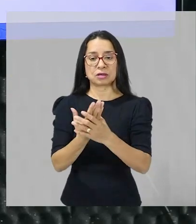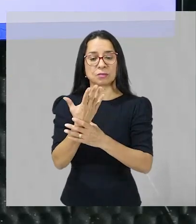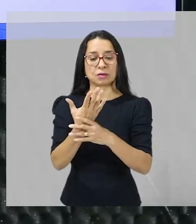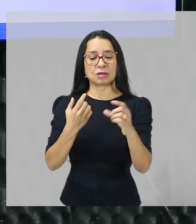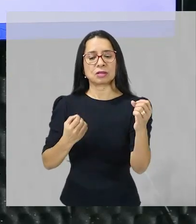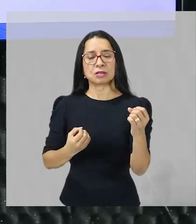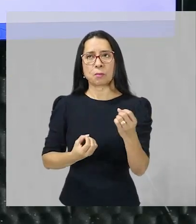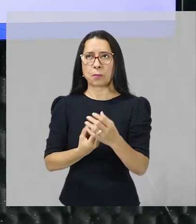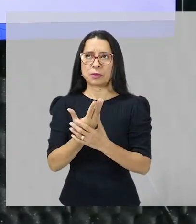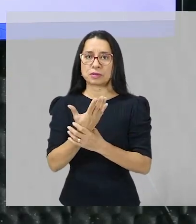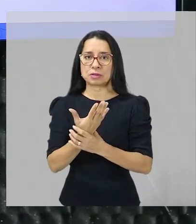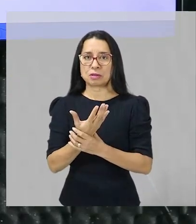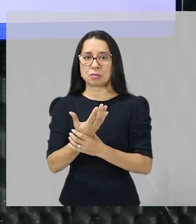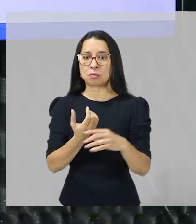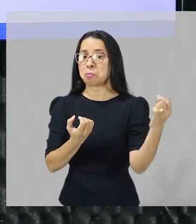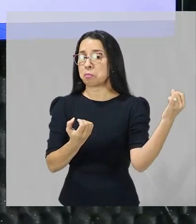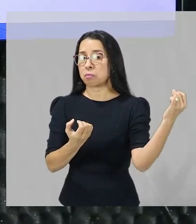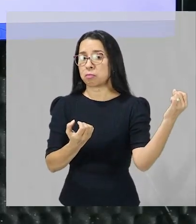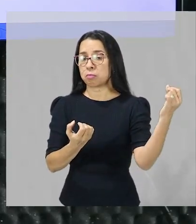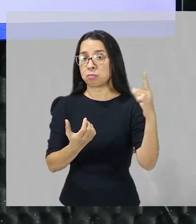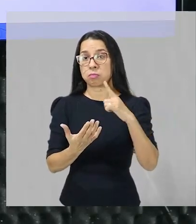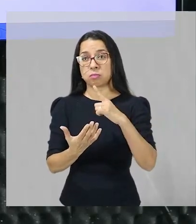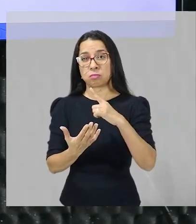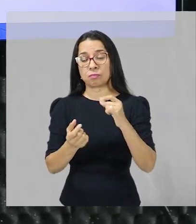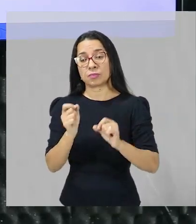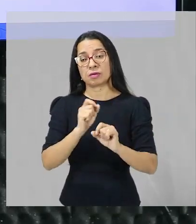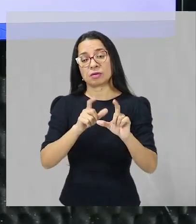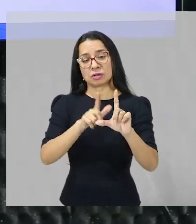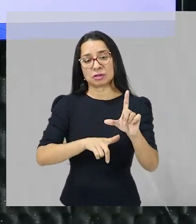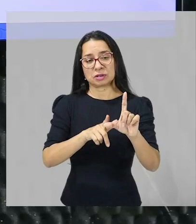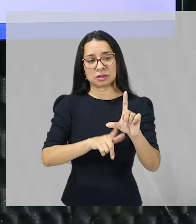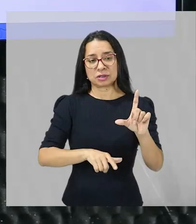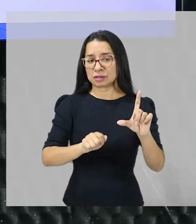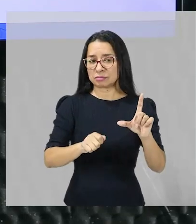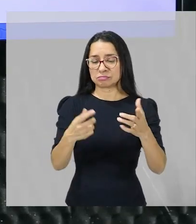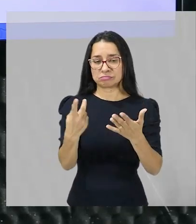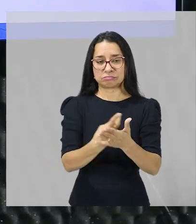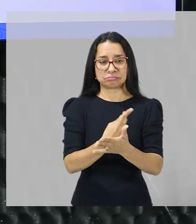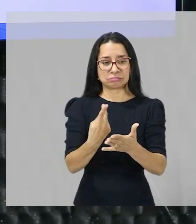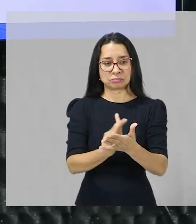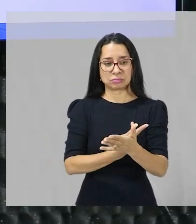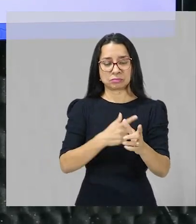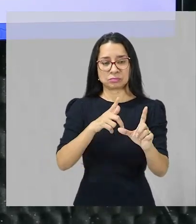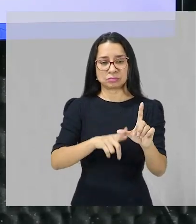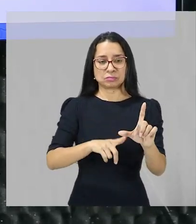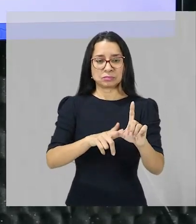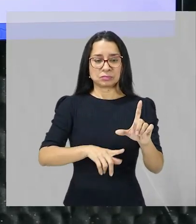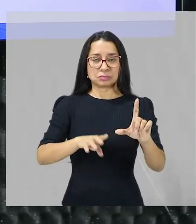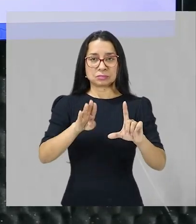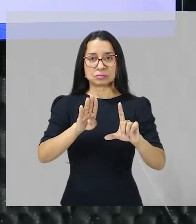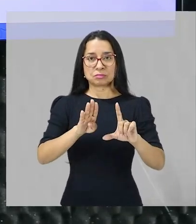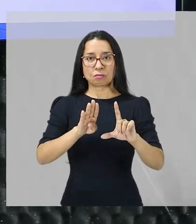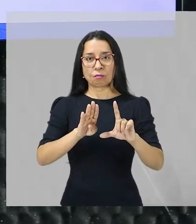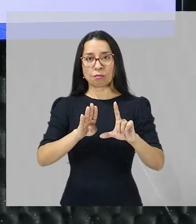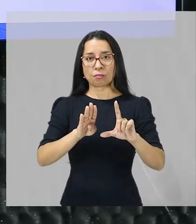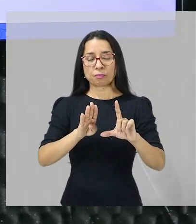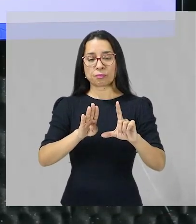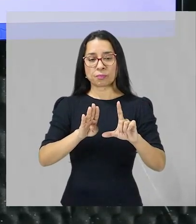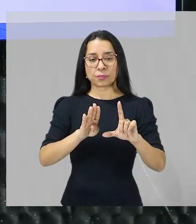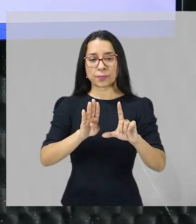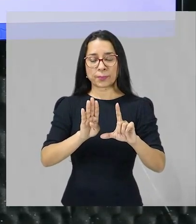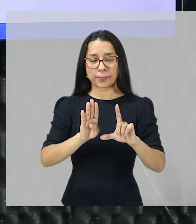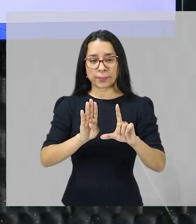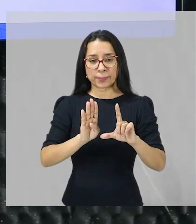sendo submetida. Então, a letra A não vai ser porque o fenótipo não é idêntico, não. A letra B diz que ambas apresentam